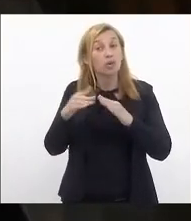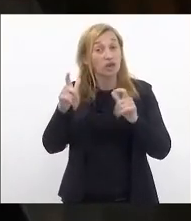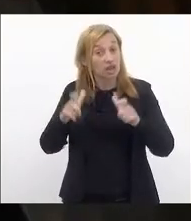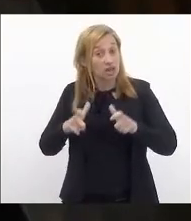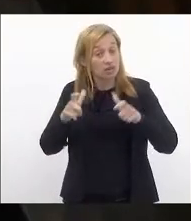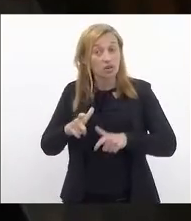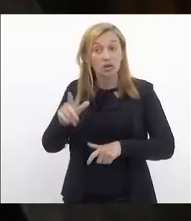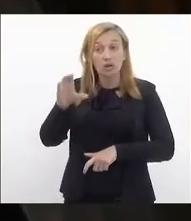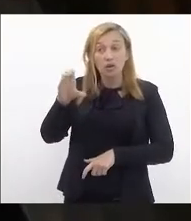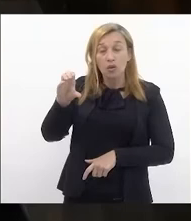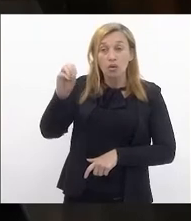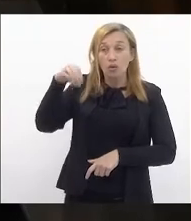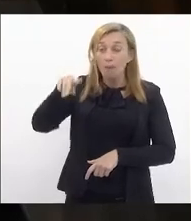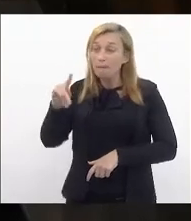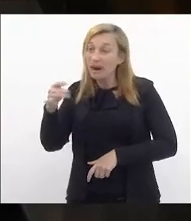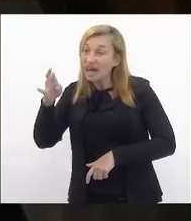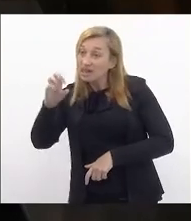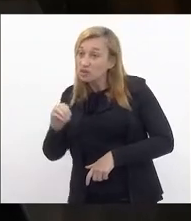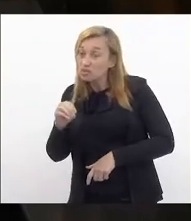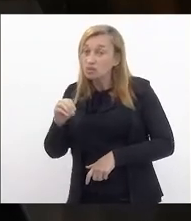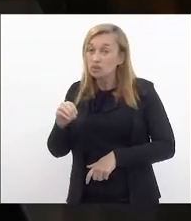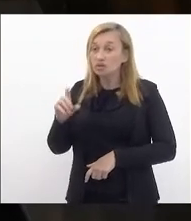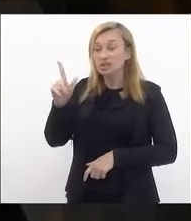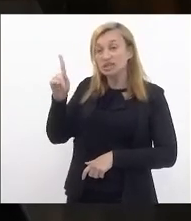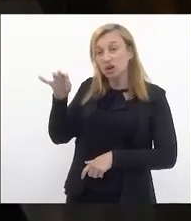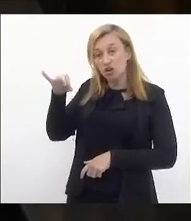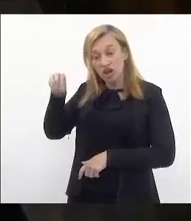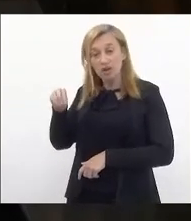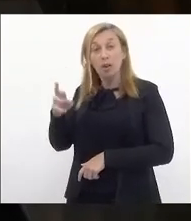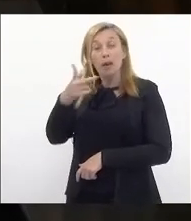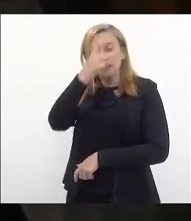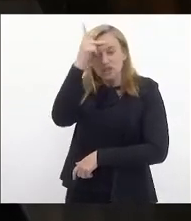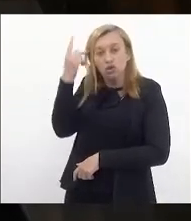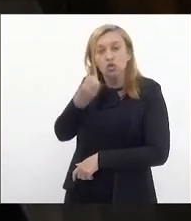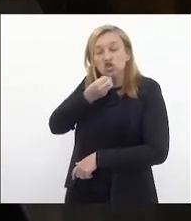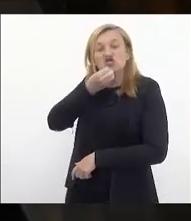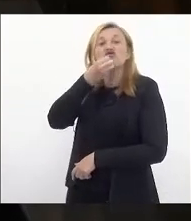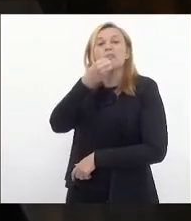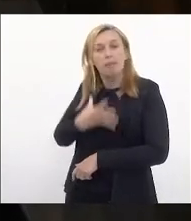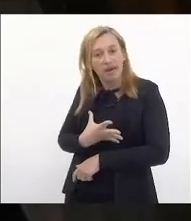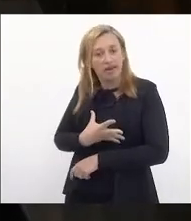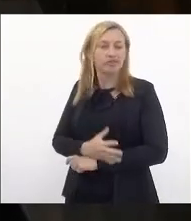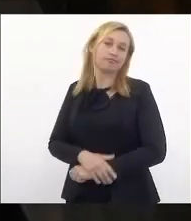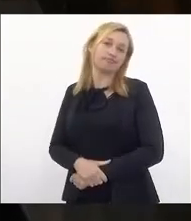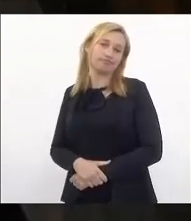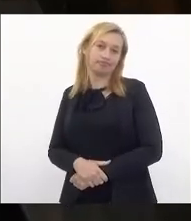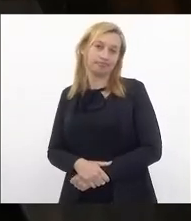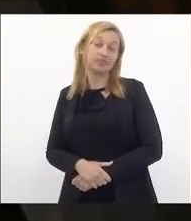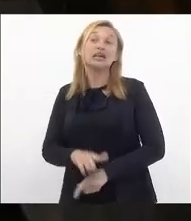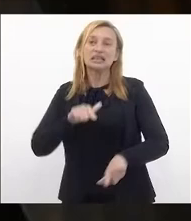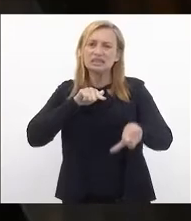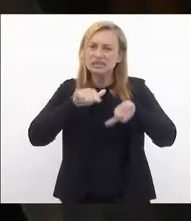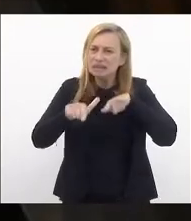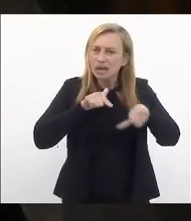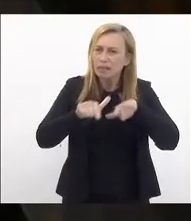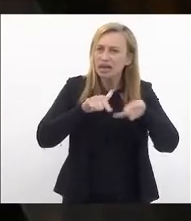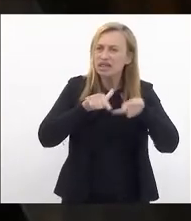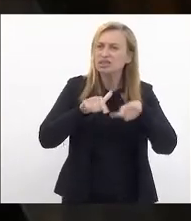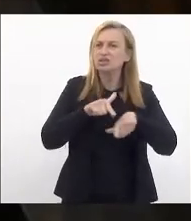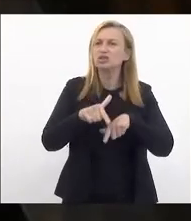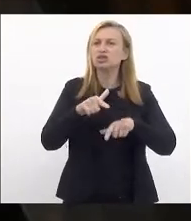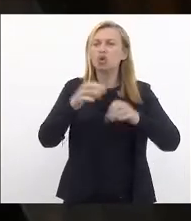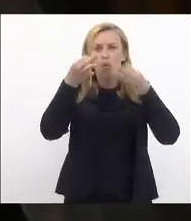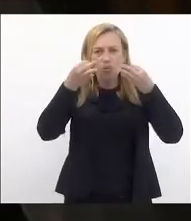no complexo do Salgueiro são pessoas de bem deputado Marco Vinicius são pessoas do bem trabalhadoras pessoas